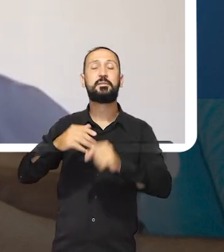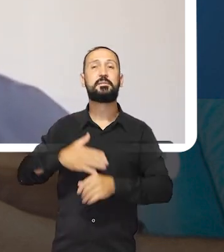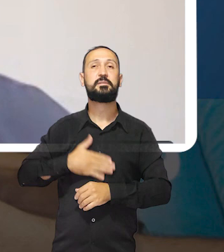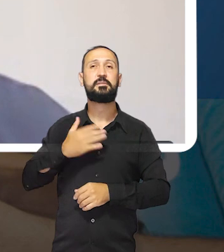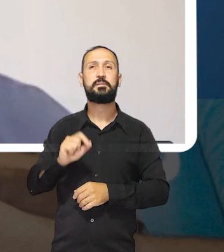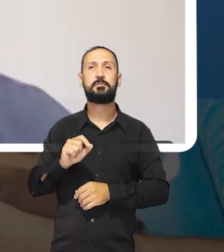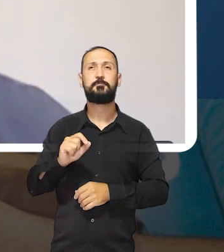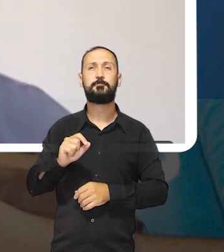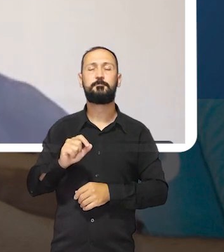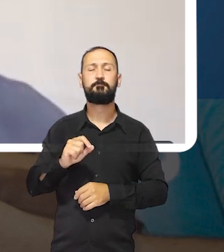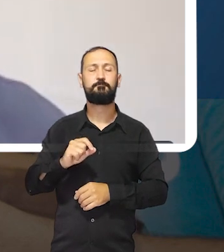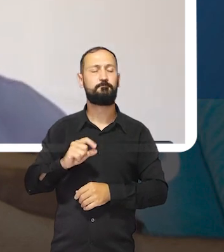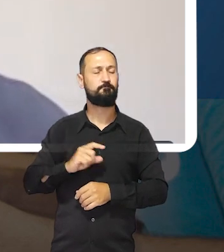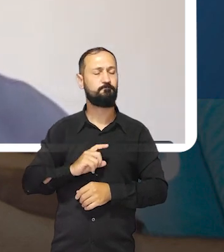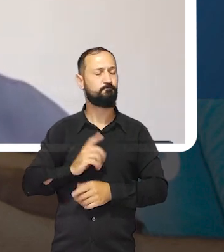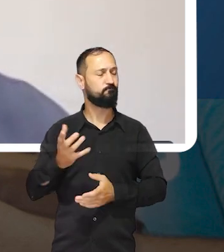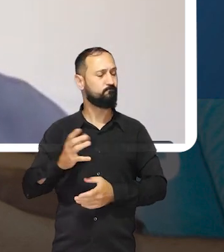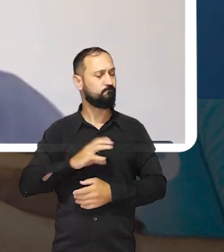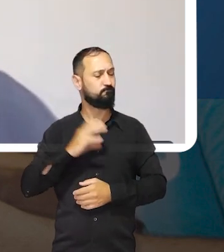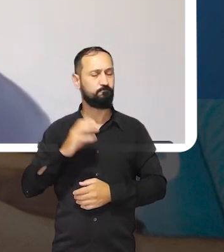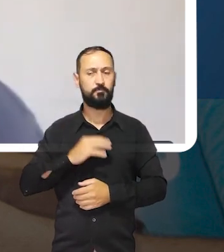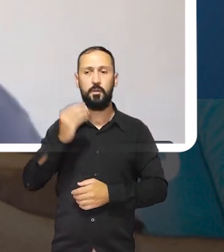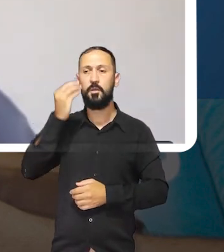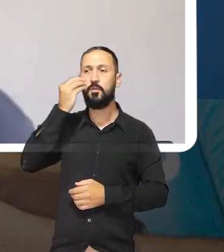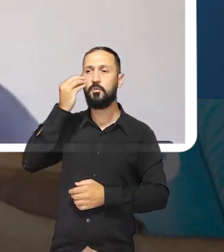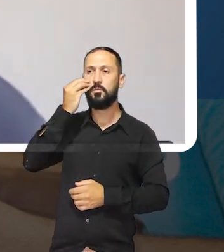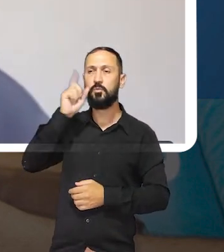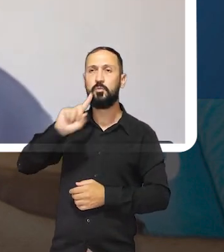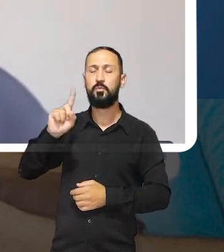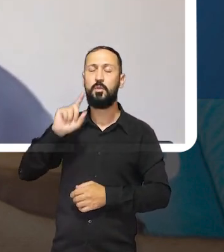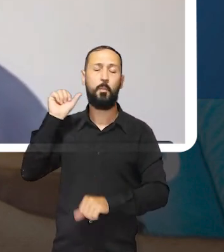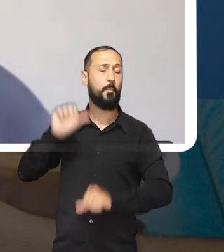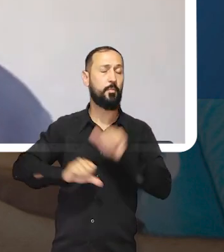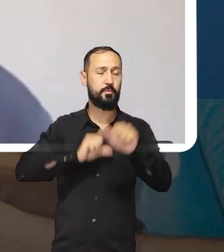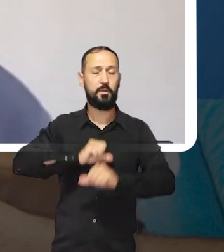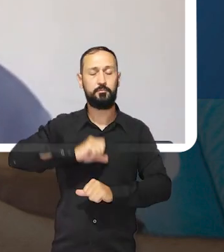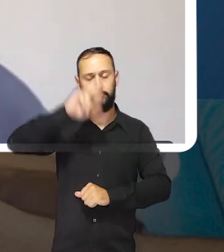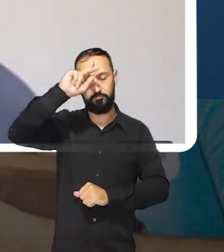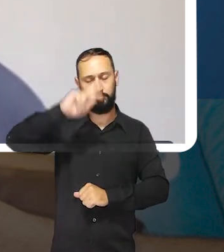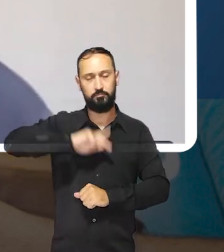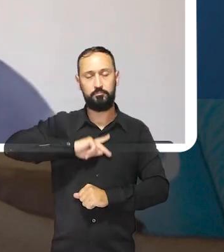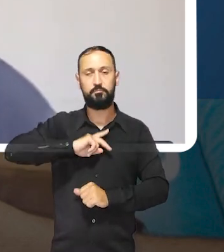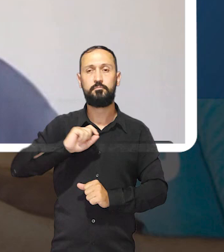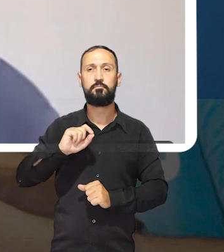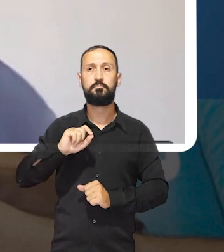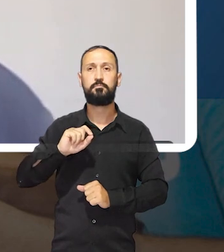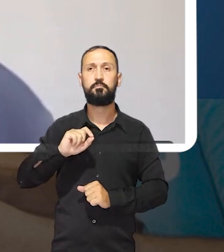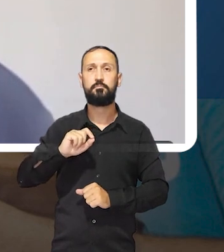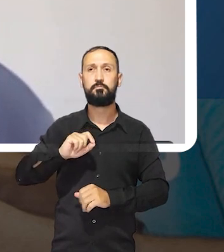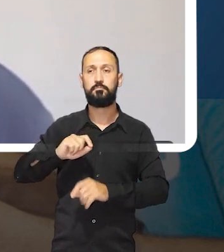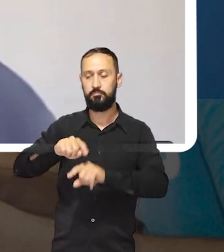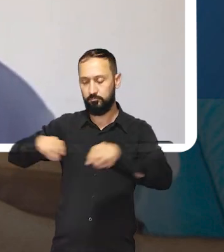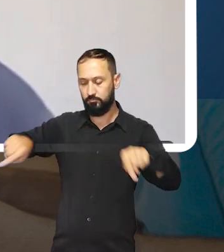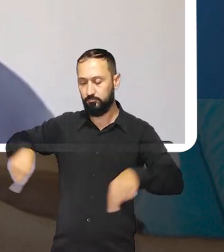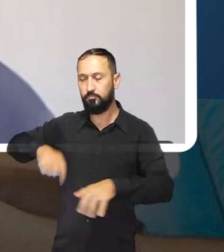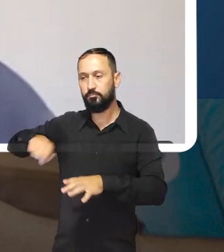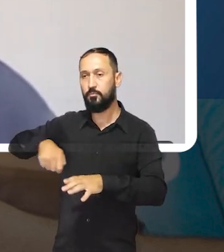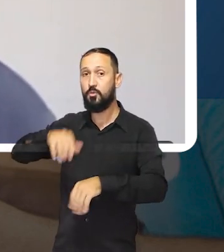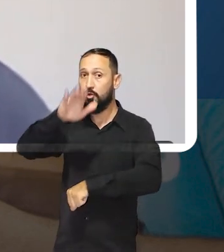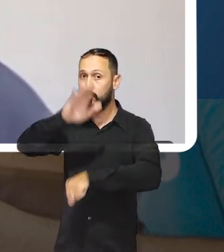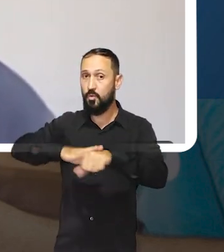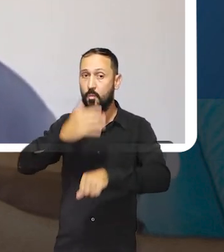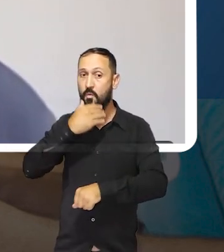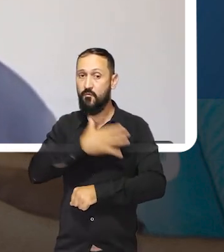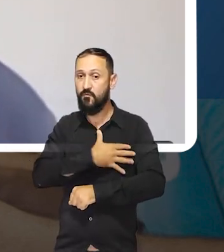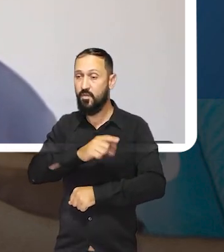tomado de surpresa e sem iniciativa, tentou primeiro não se alterar. Abandonou a cozinha, chamando